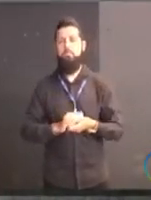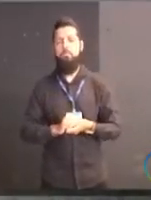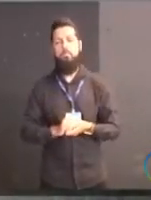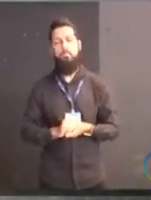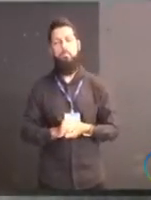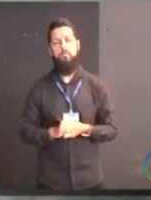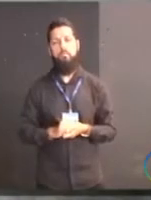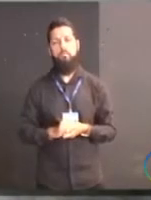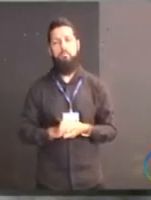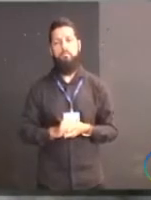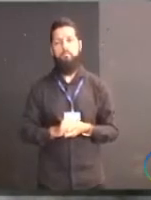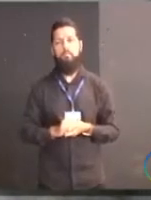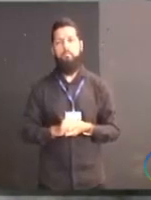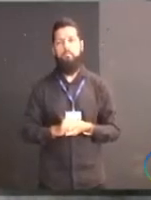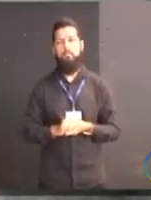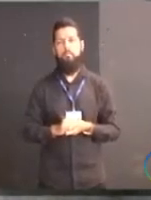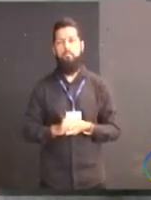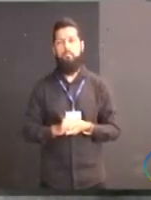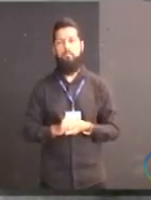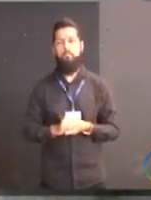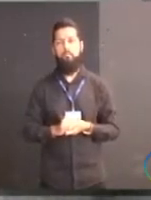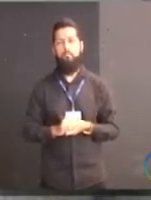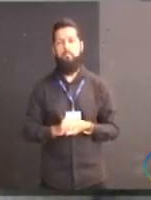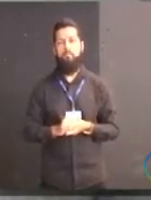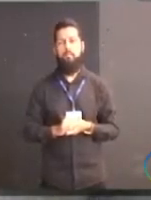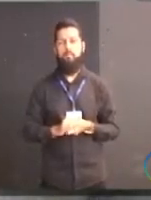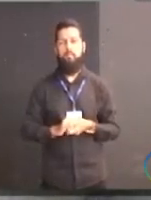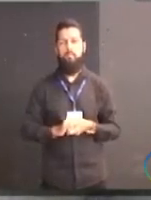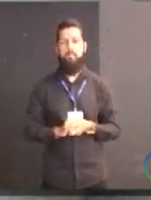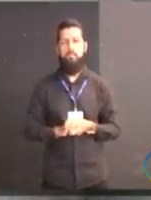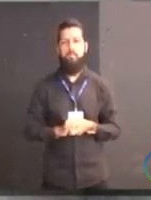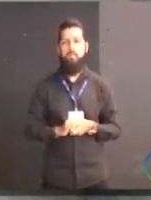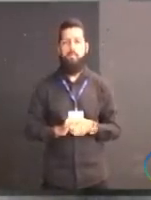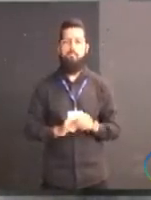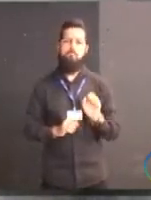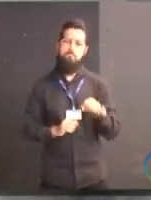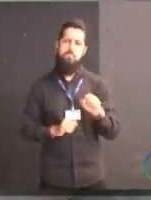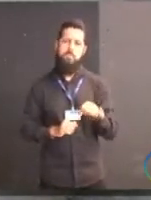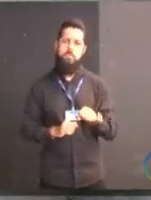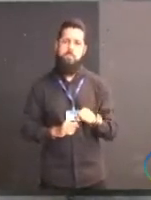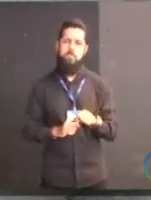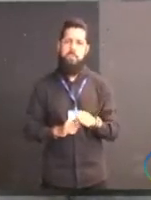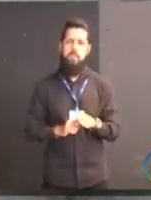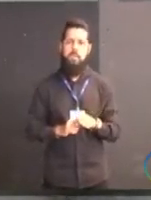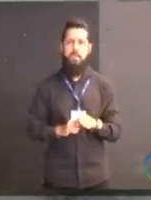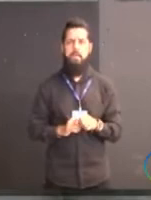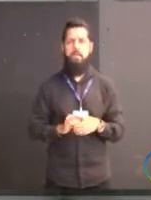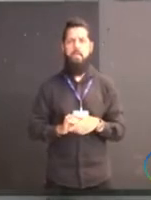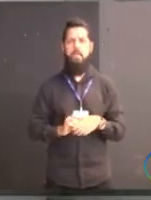espíritas. Diz ele que isso é tão válido que nós